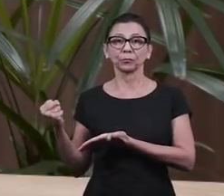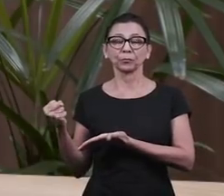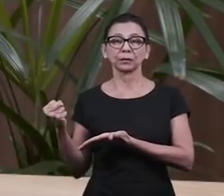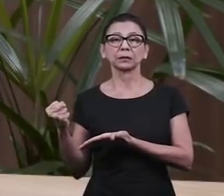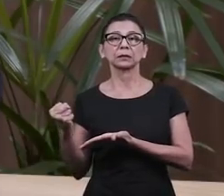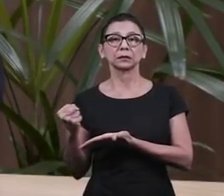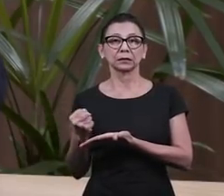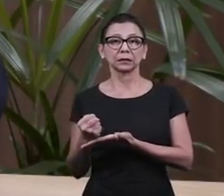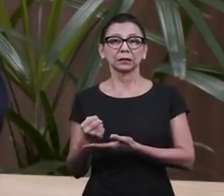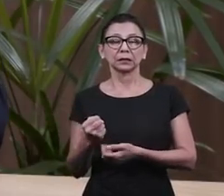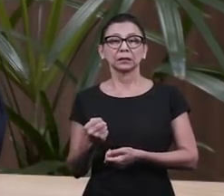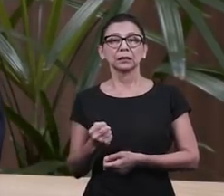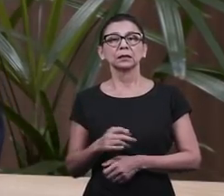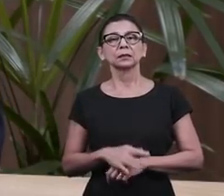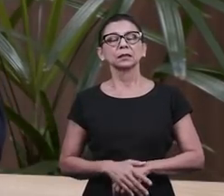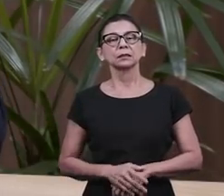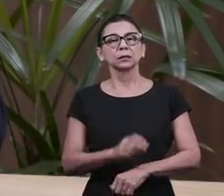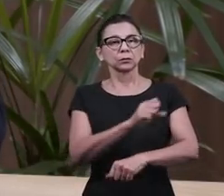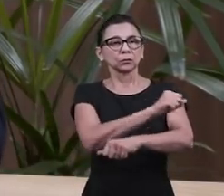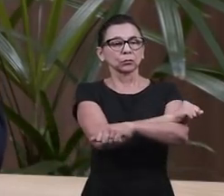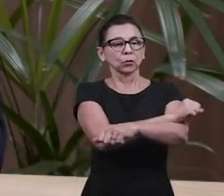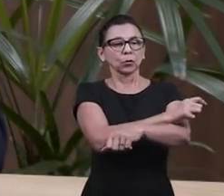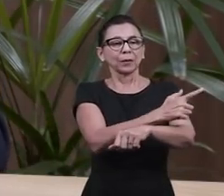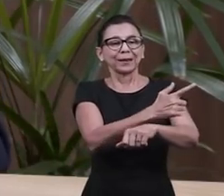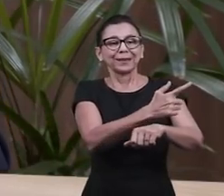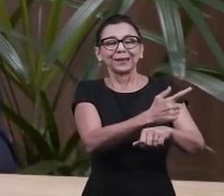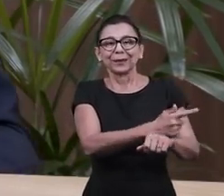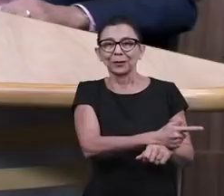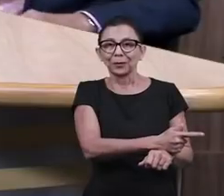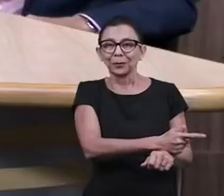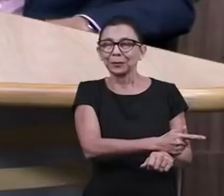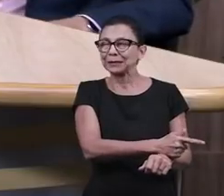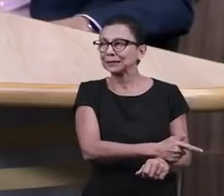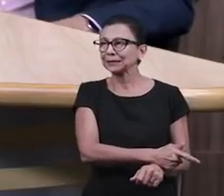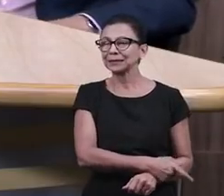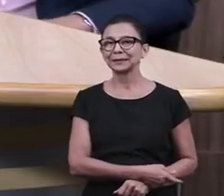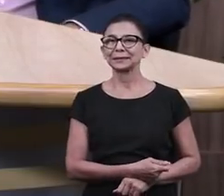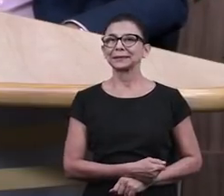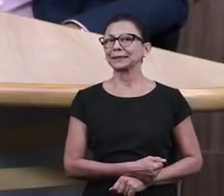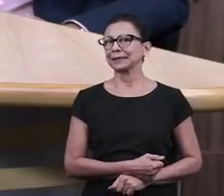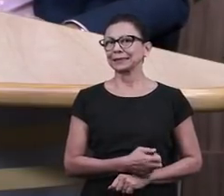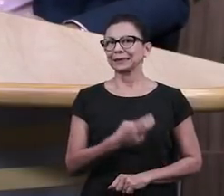e Gomorra, é uma sombra do que vai ser o arrebatamento. Porque, vejam,